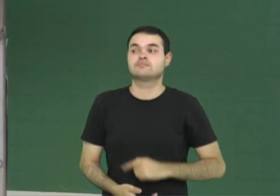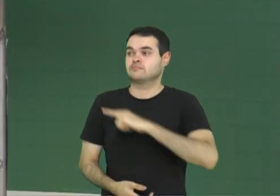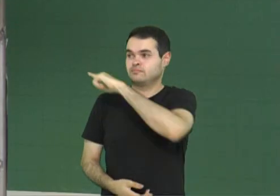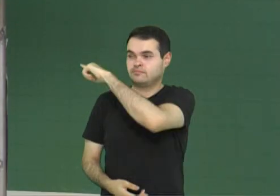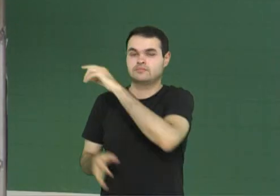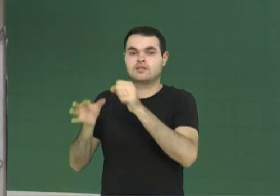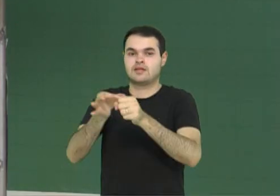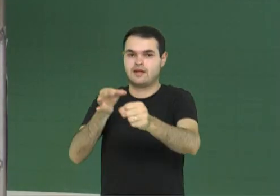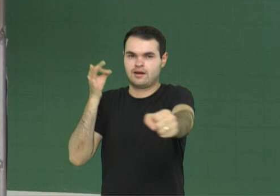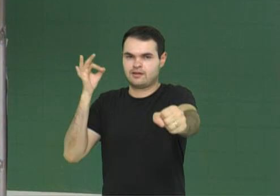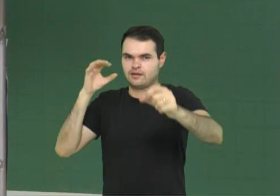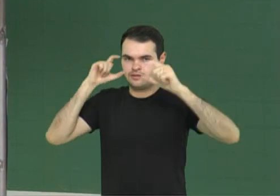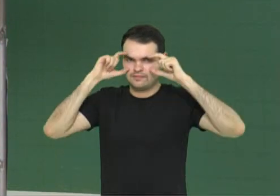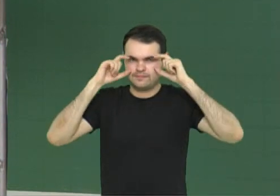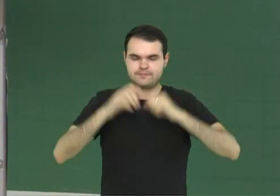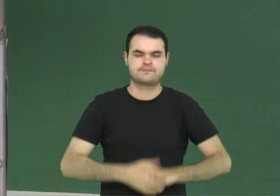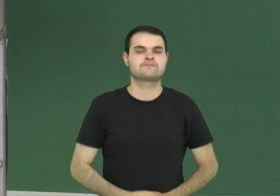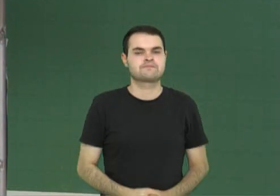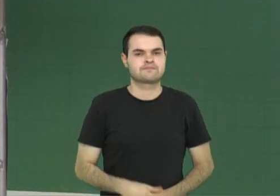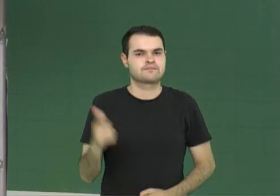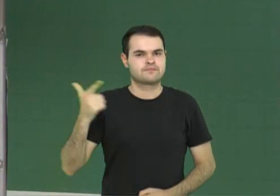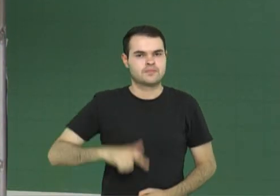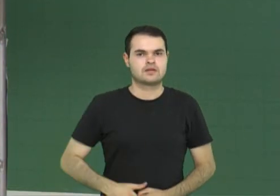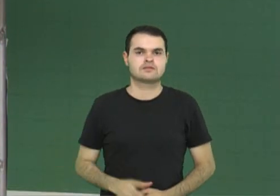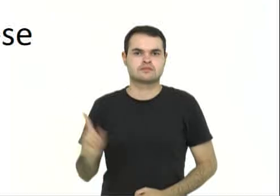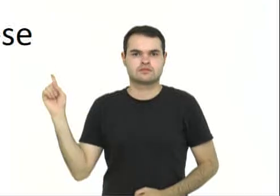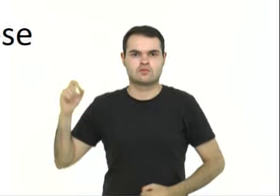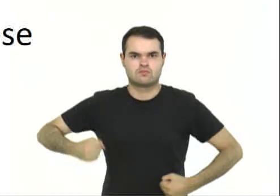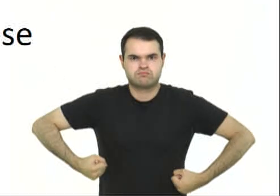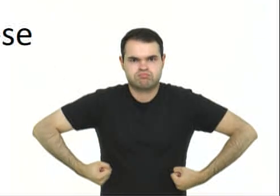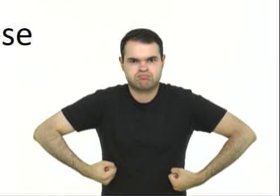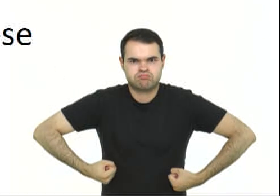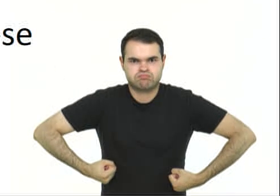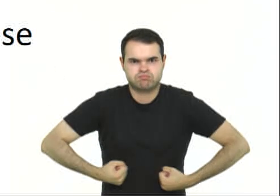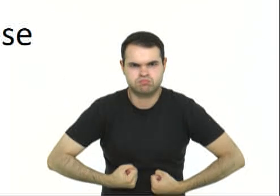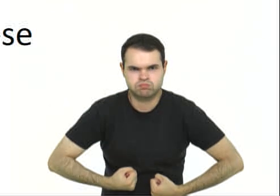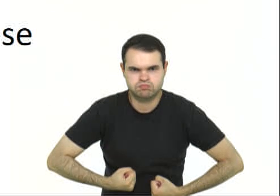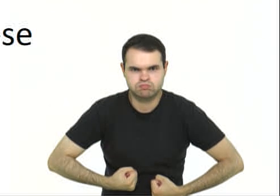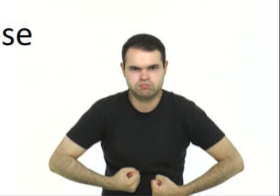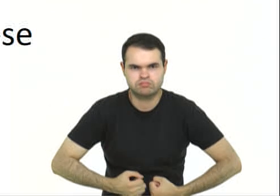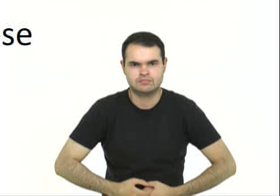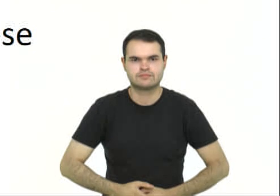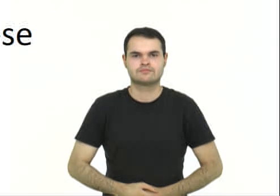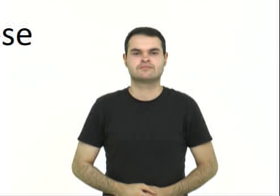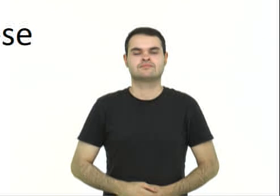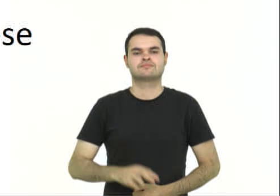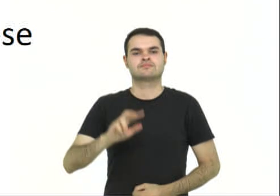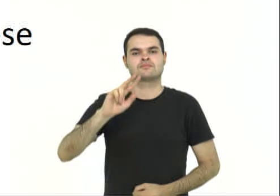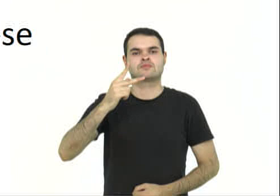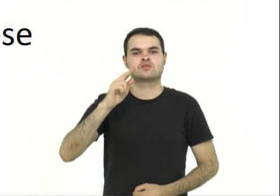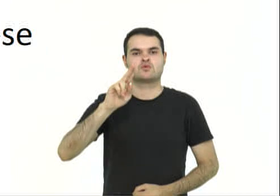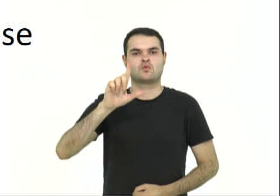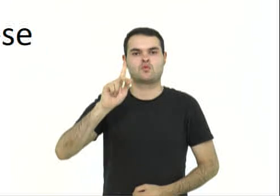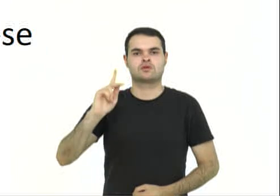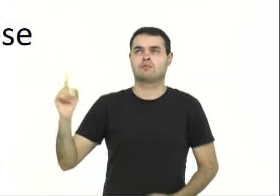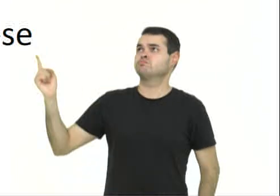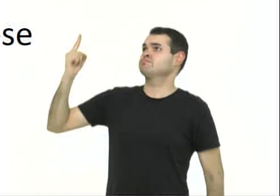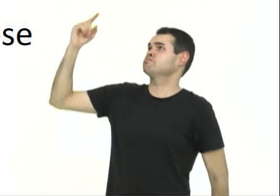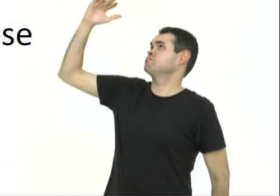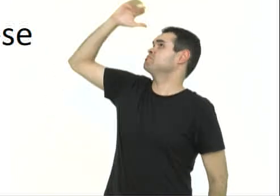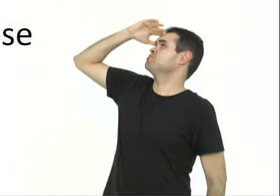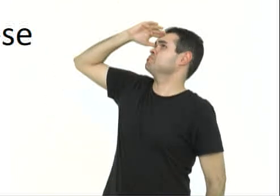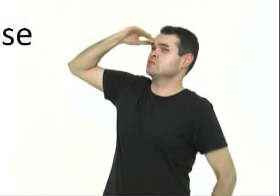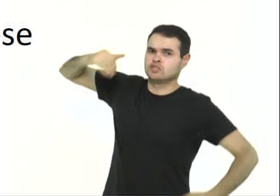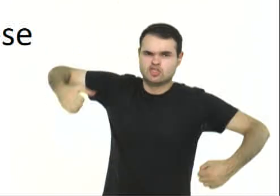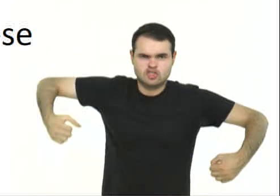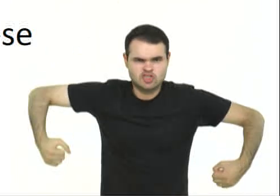nosso arqueiro. Vamos para mais um? O Hulk. A gente não podia esquecer do Gigante Verde, ele não podia